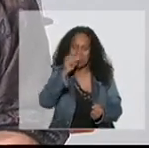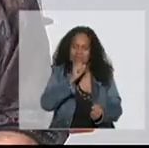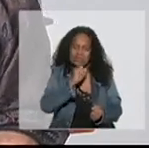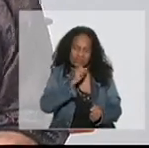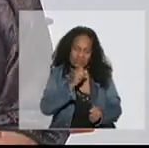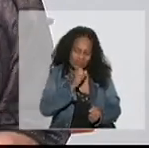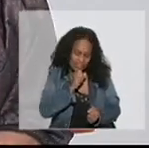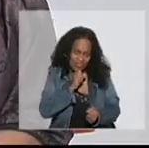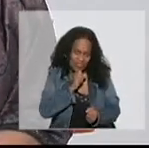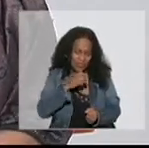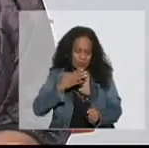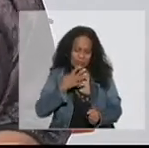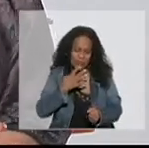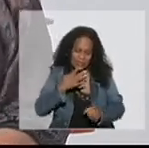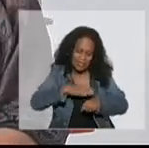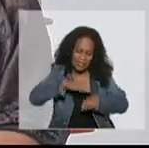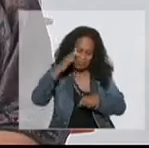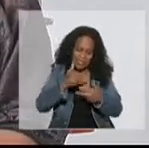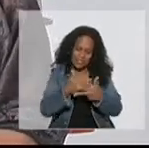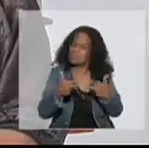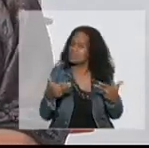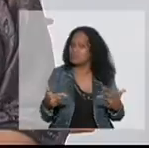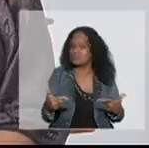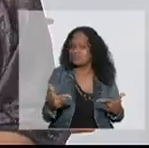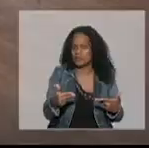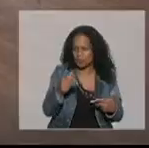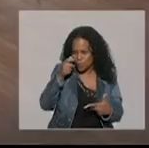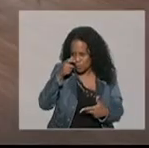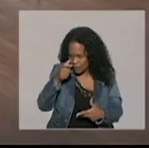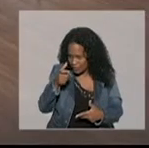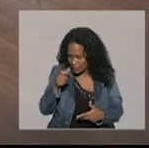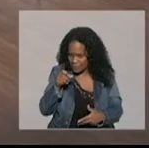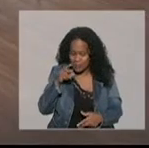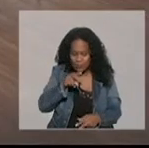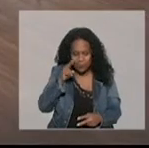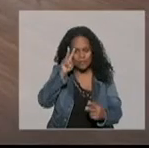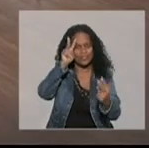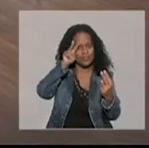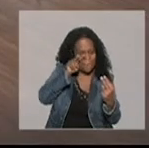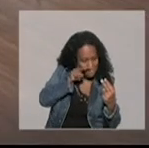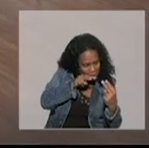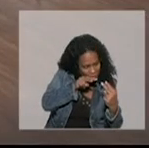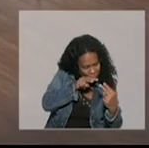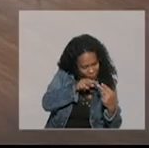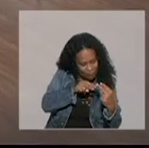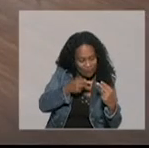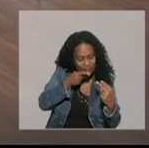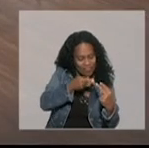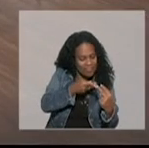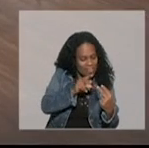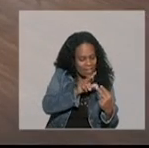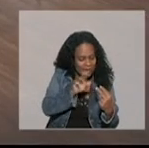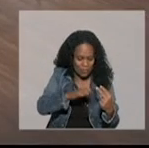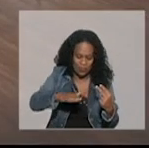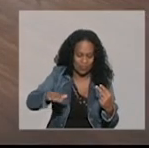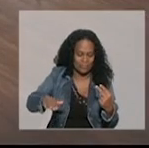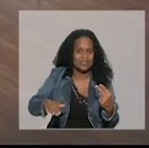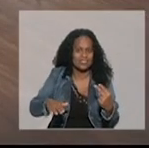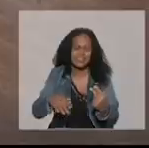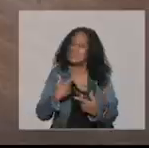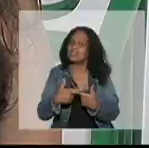mais, supõe-se que conhecem mais coisas, né? Acho muito interessante isso de você baixar para olhar no olho da criança. Assim, acho também, de